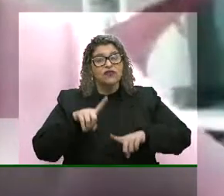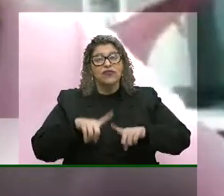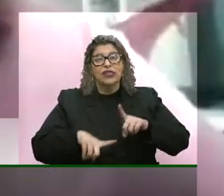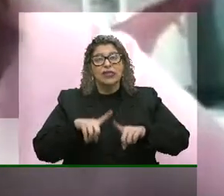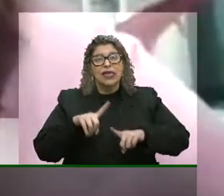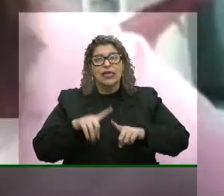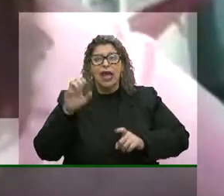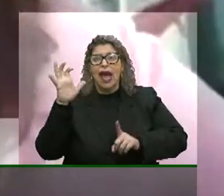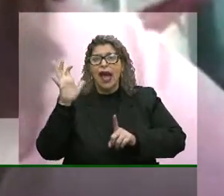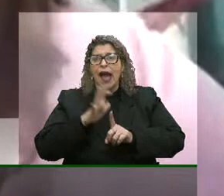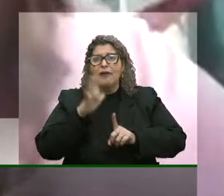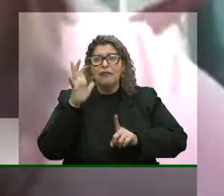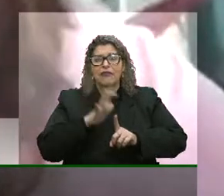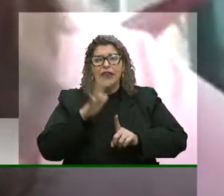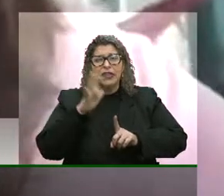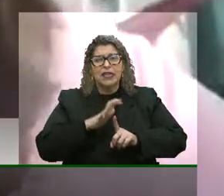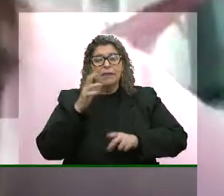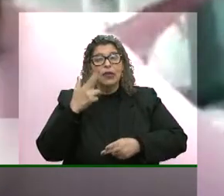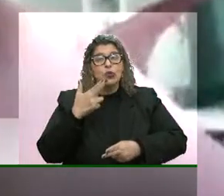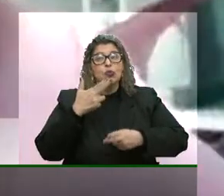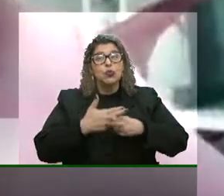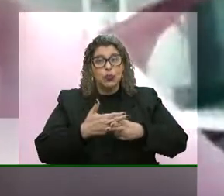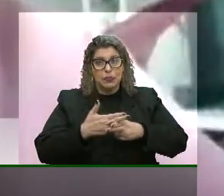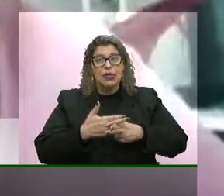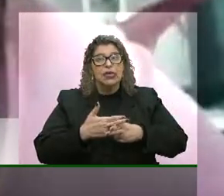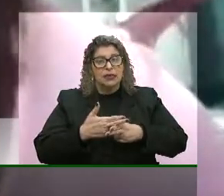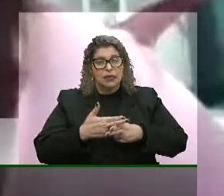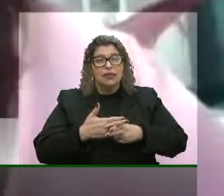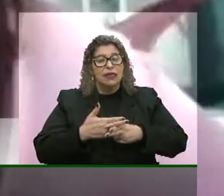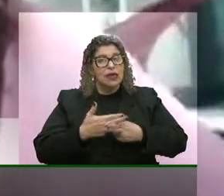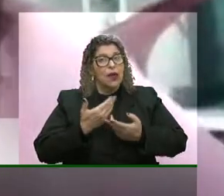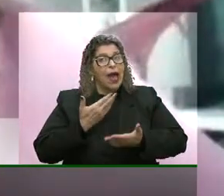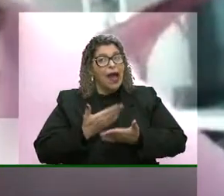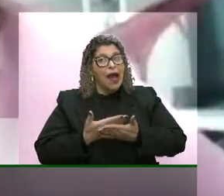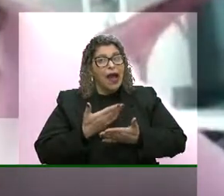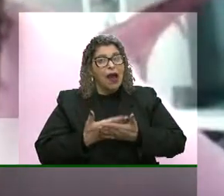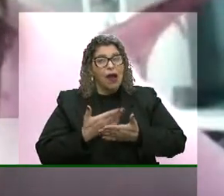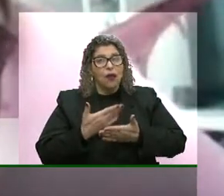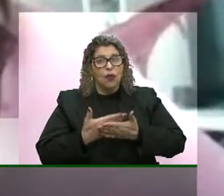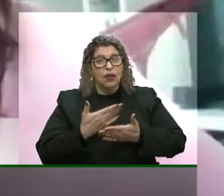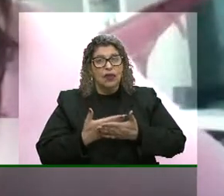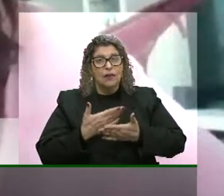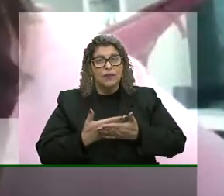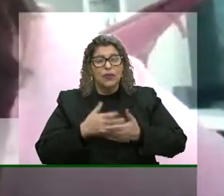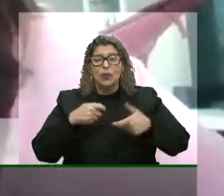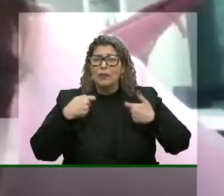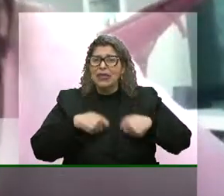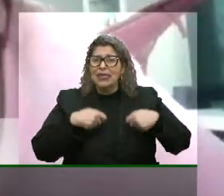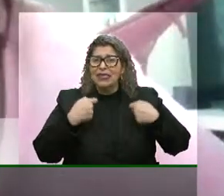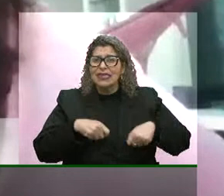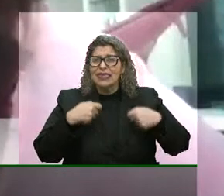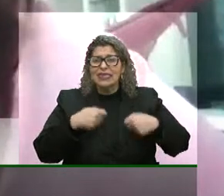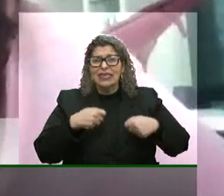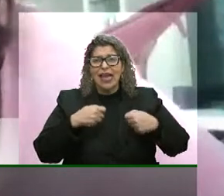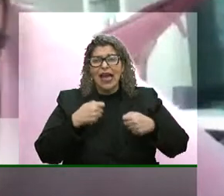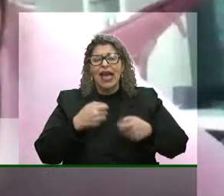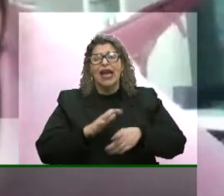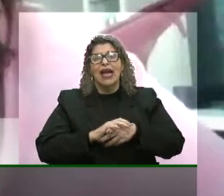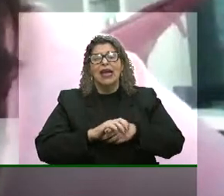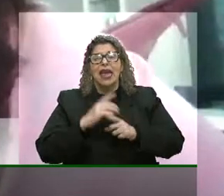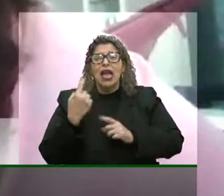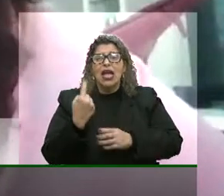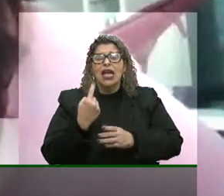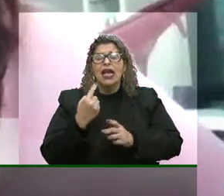são afetadas pela suspensão das aulas ou pelo necessário isolamento para